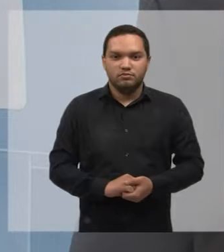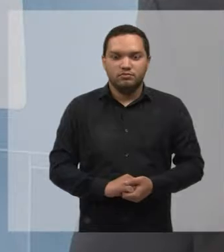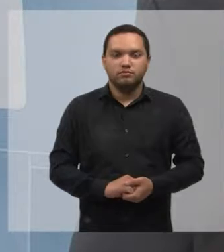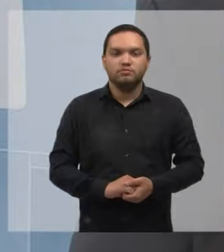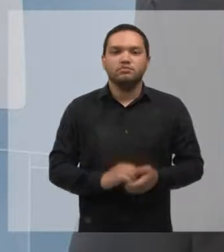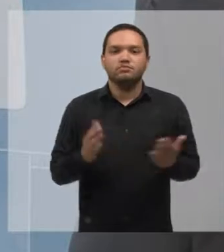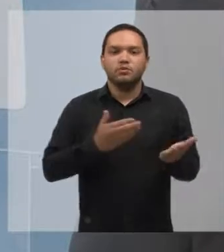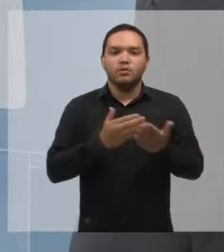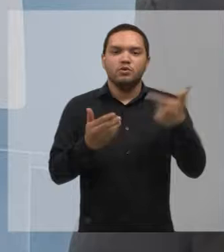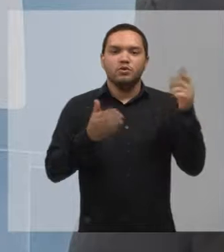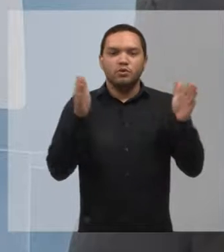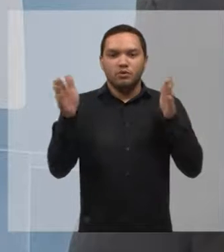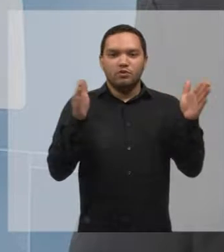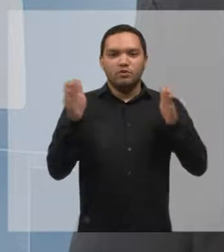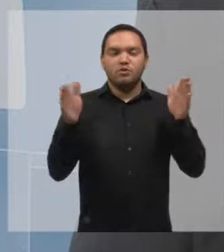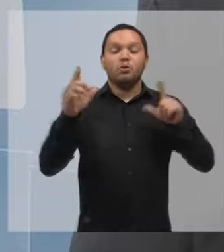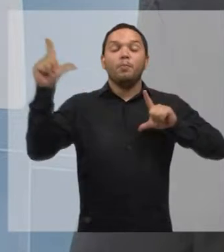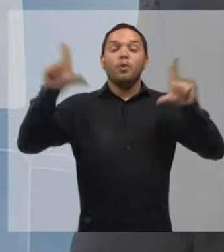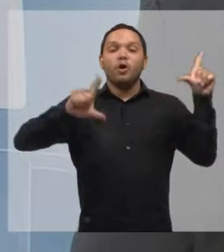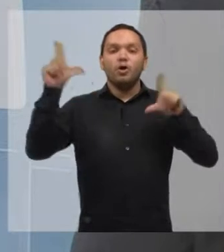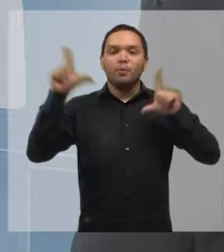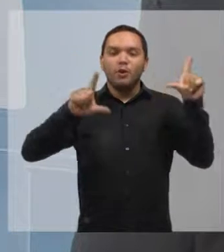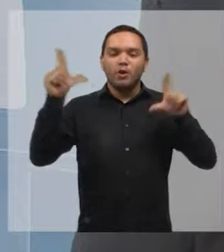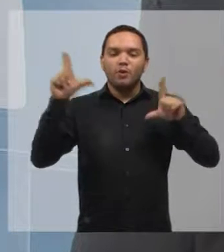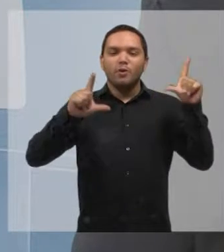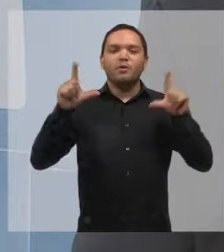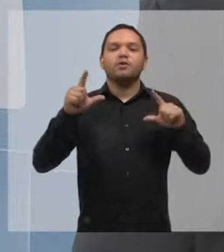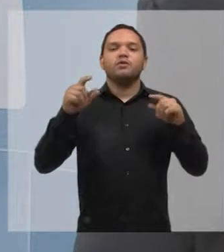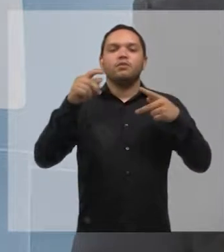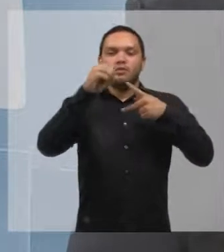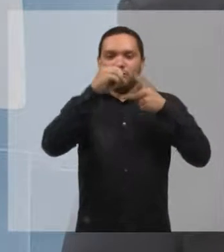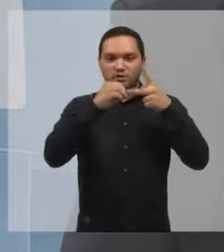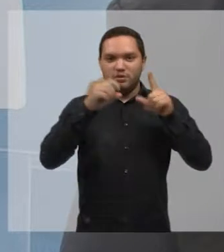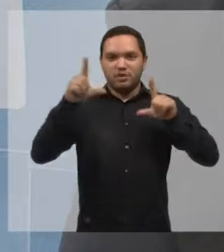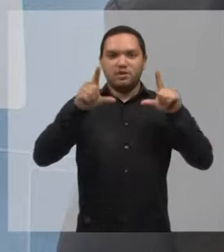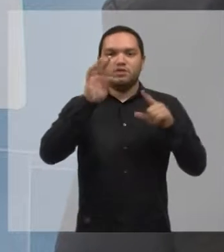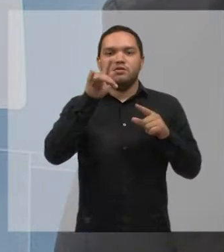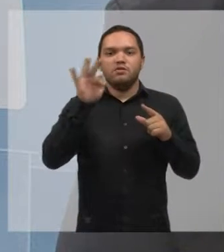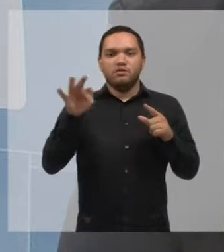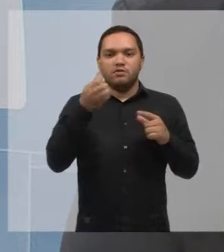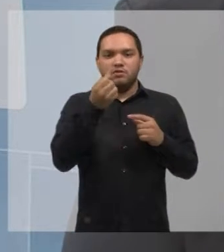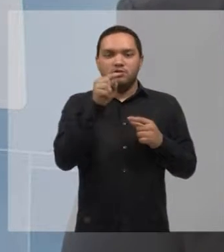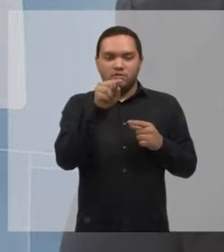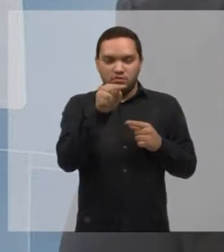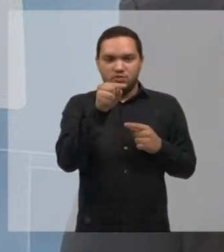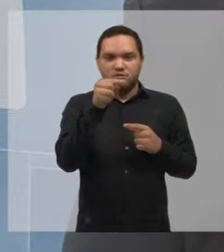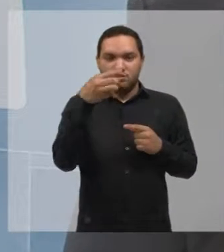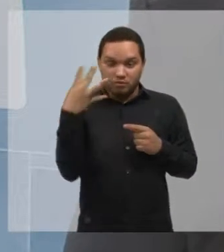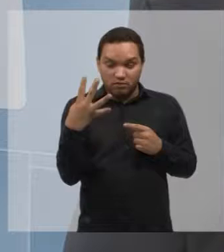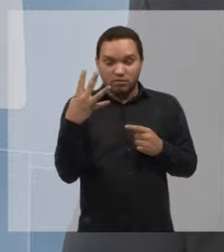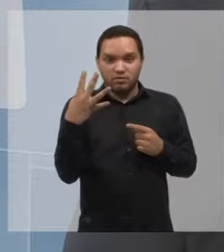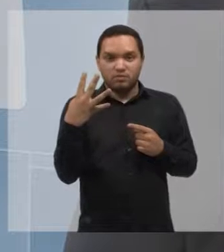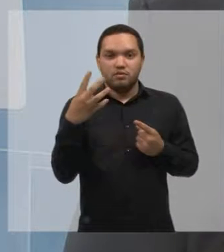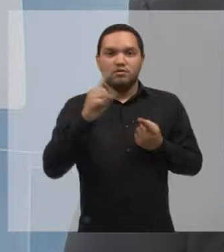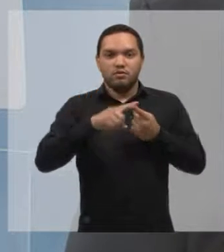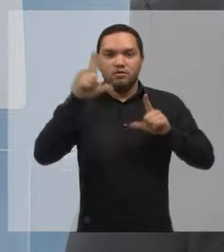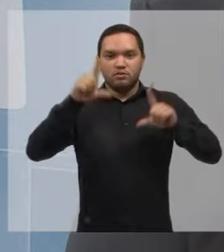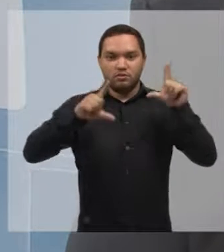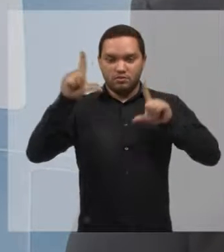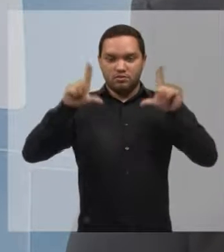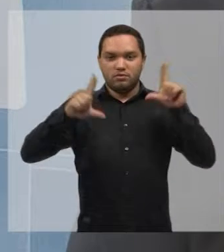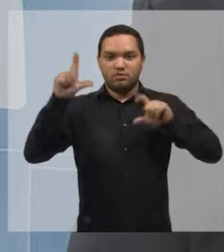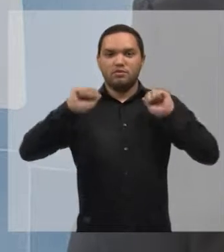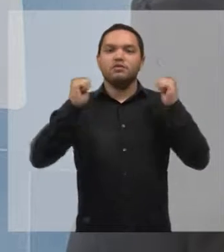Estamos iniciando o segundo bloco do seu programa, do meu programa, do nosso programa Pela Ordem, na sua TV Fortaleza, canal 61.4 e na